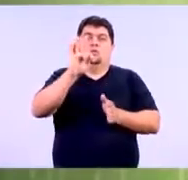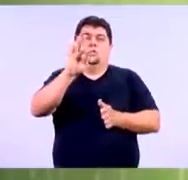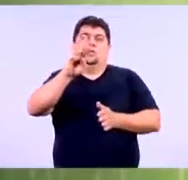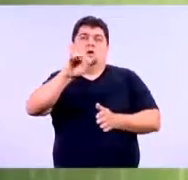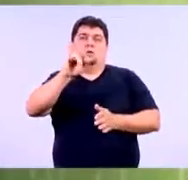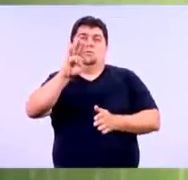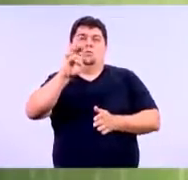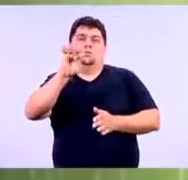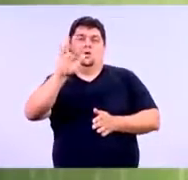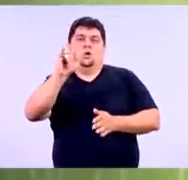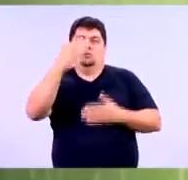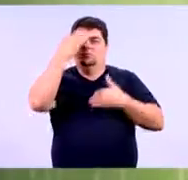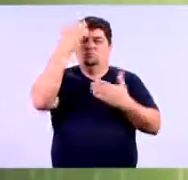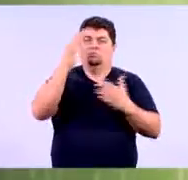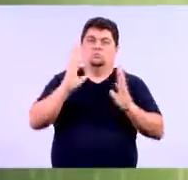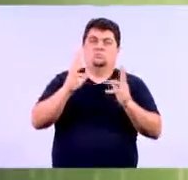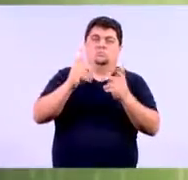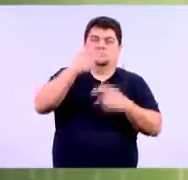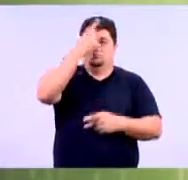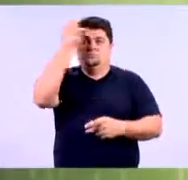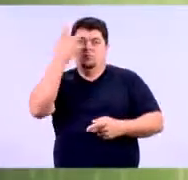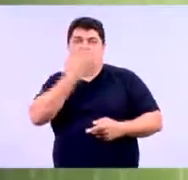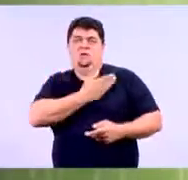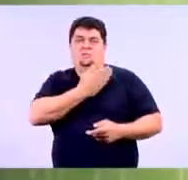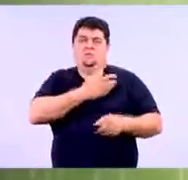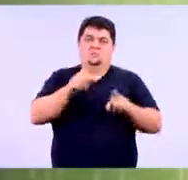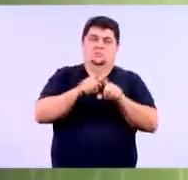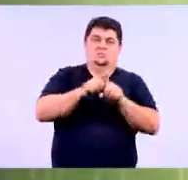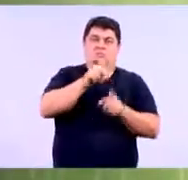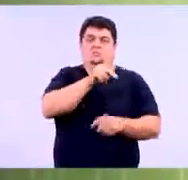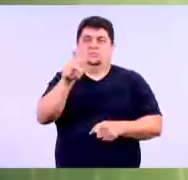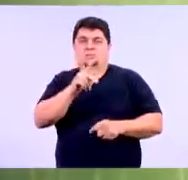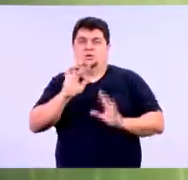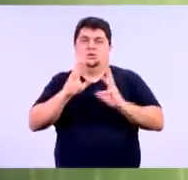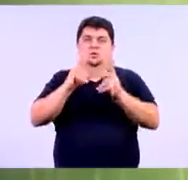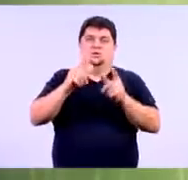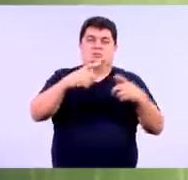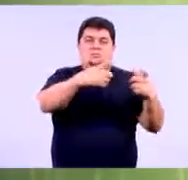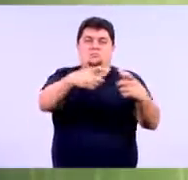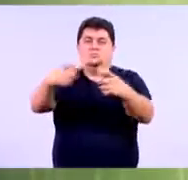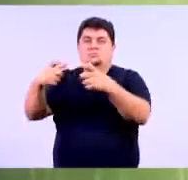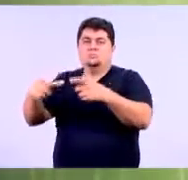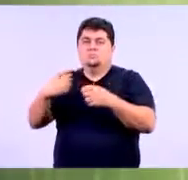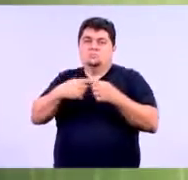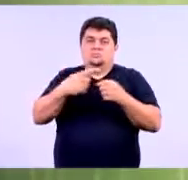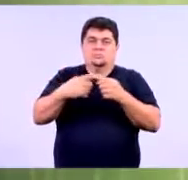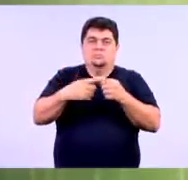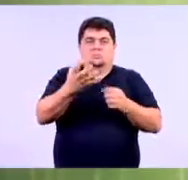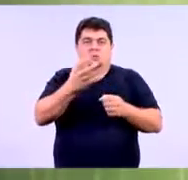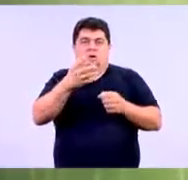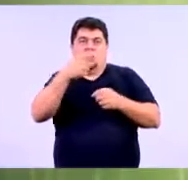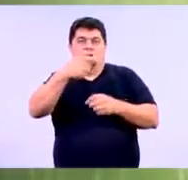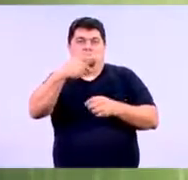já todos os colaboradores, amigos e professores, todos os polos, e quero que vocês, alunos,